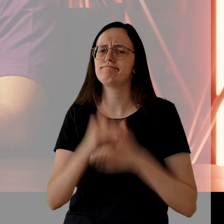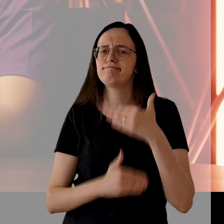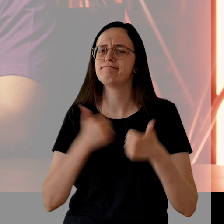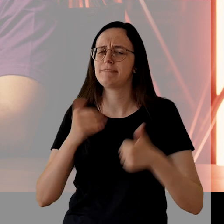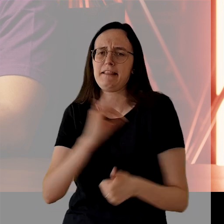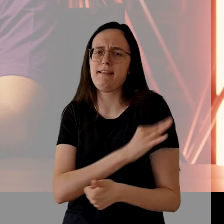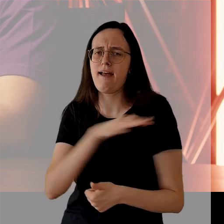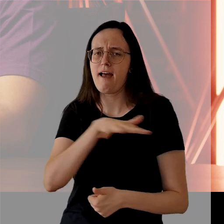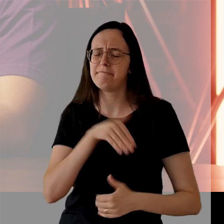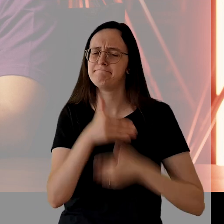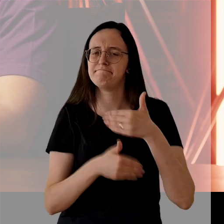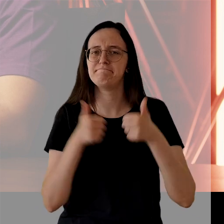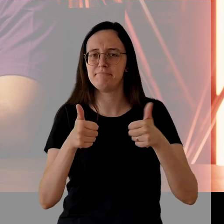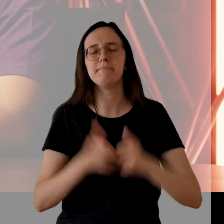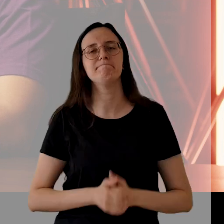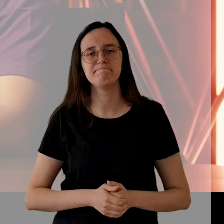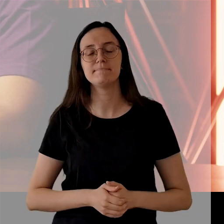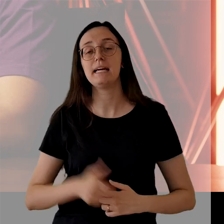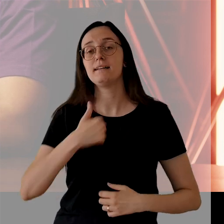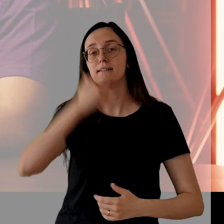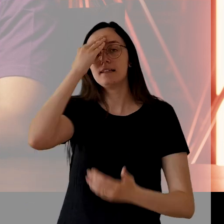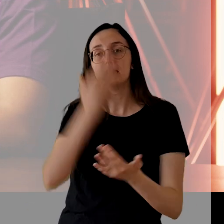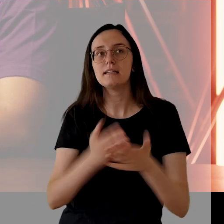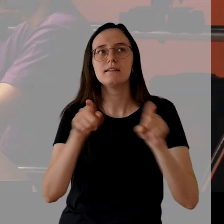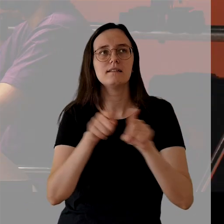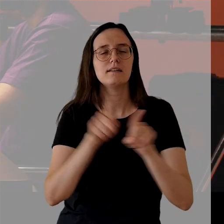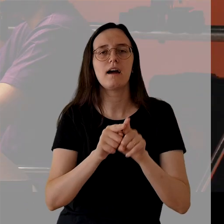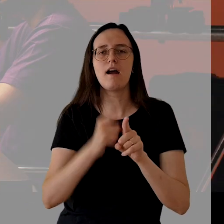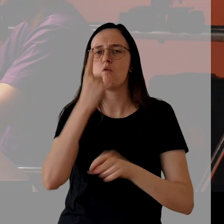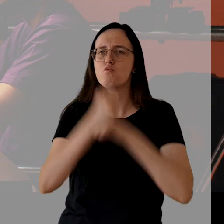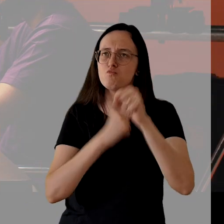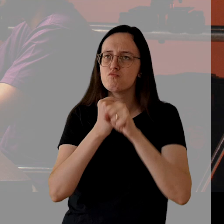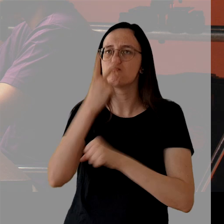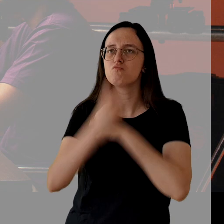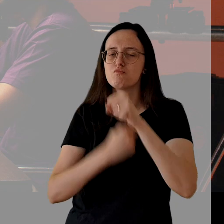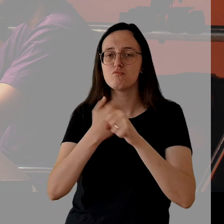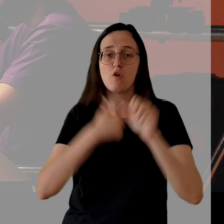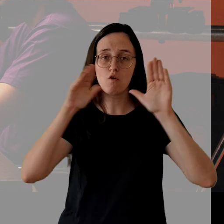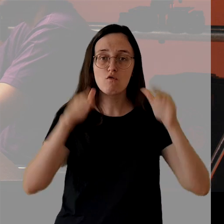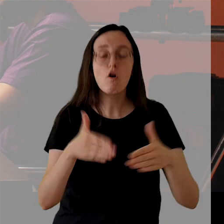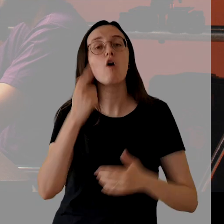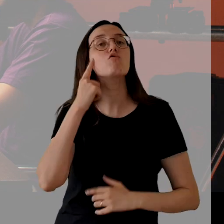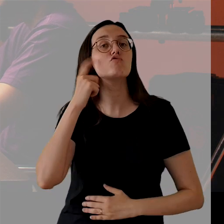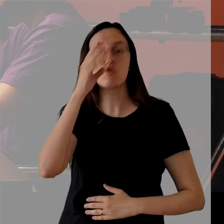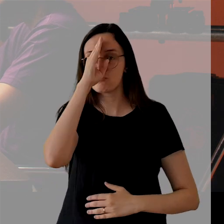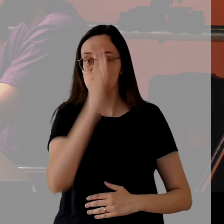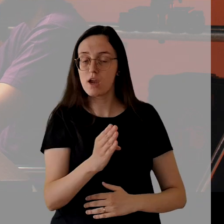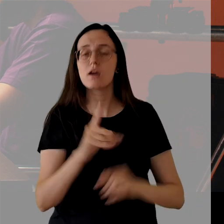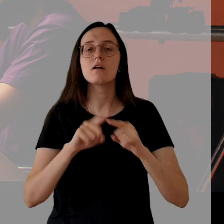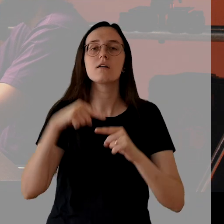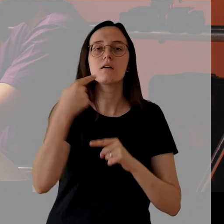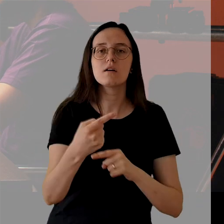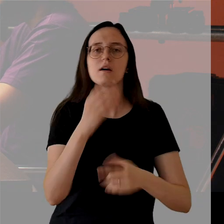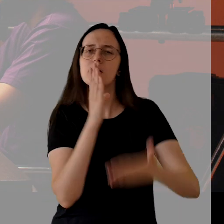tecnicamente. Eu acho que até os 2 primeiros anos eu foquei bem no som direto, e ali na